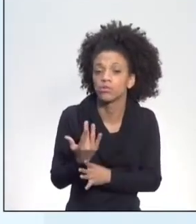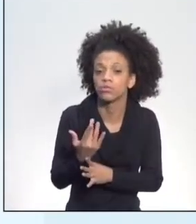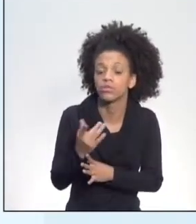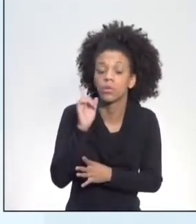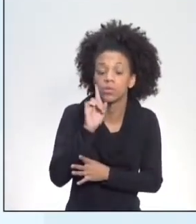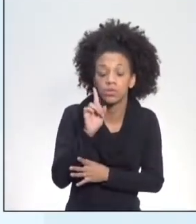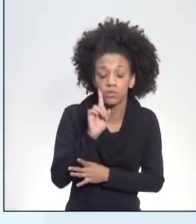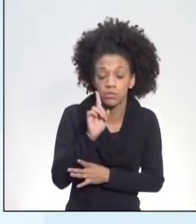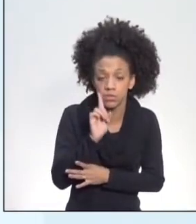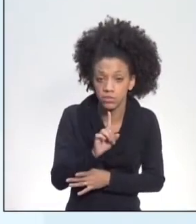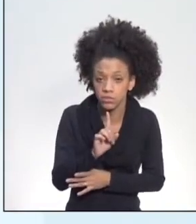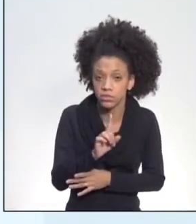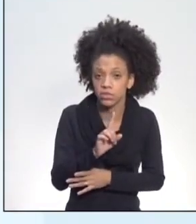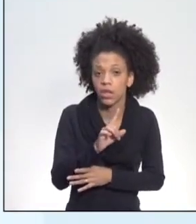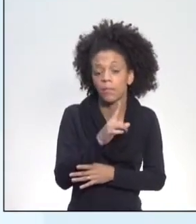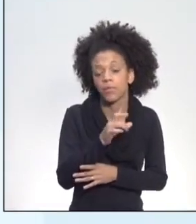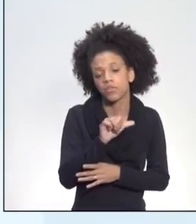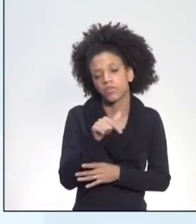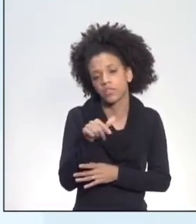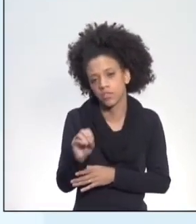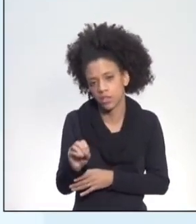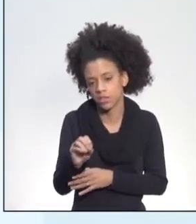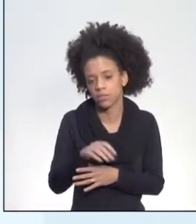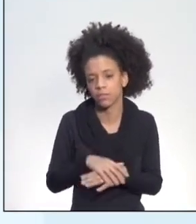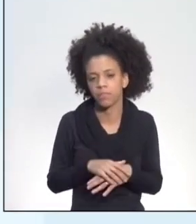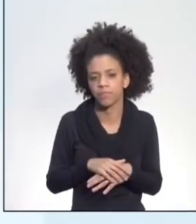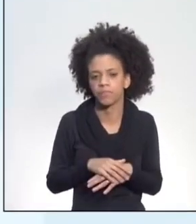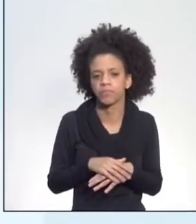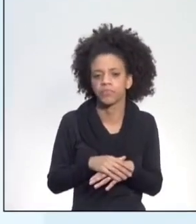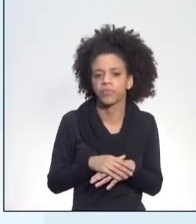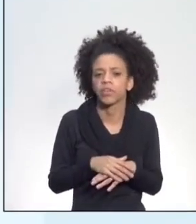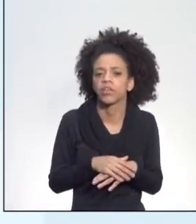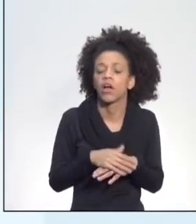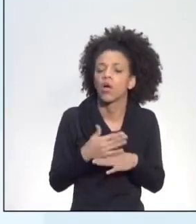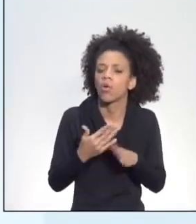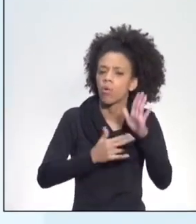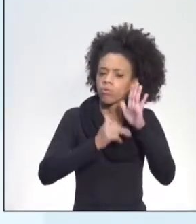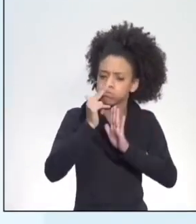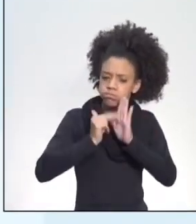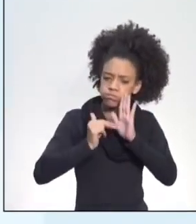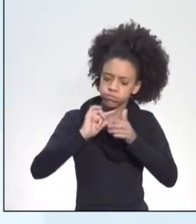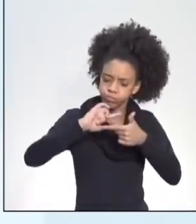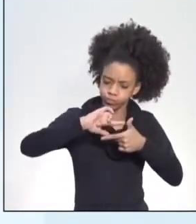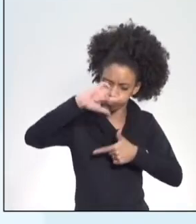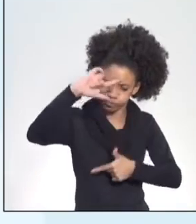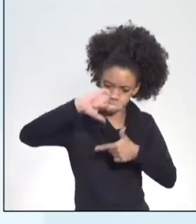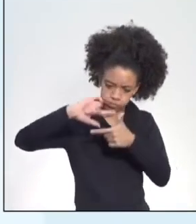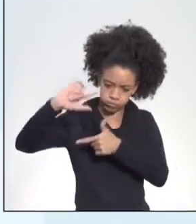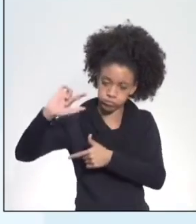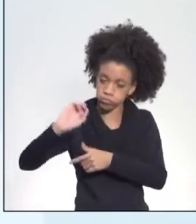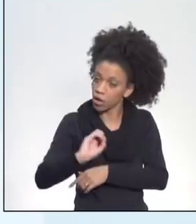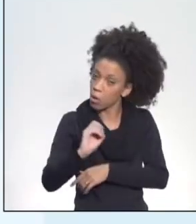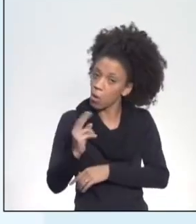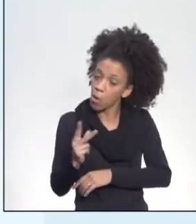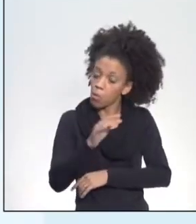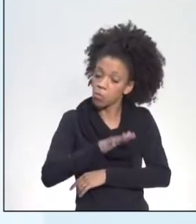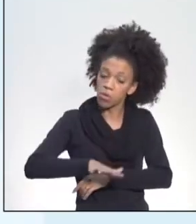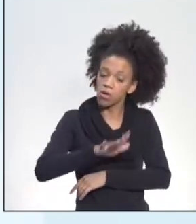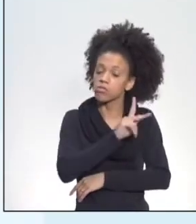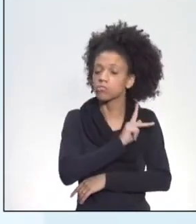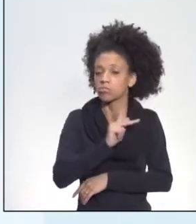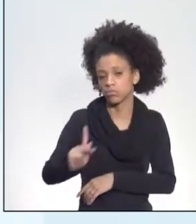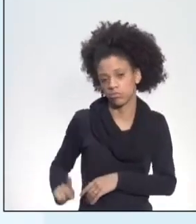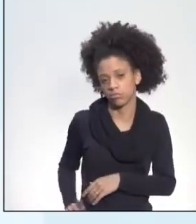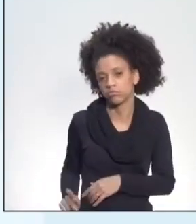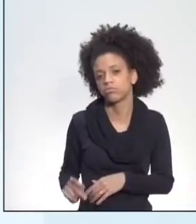Estados Unidos, na década de 1970. Com inscrições ou desenhos feitos em muros ou lugares públicos, também tidos como